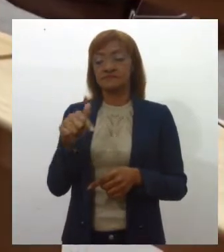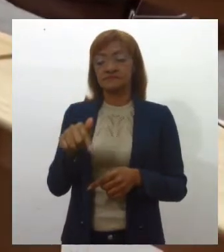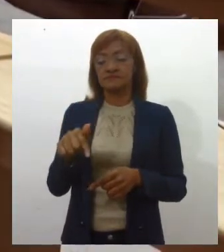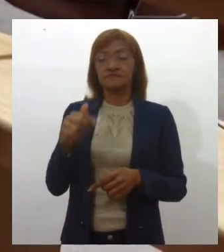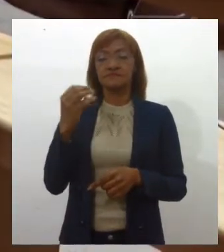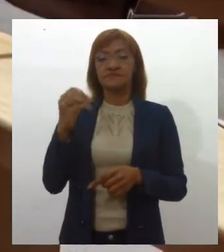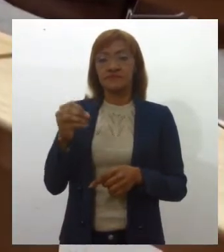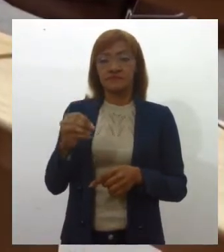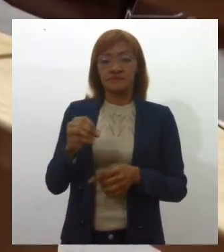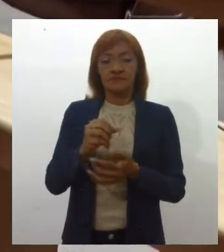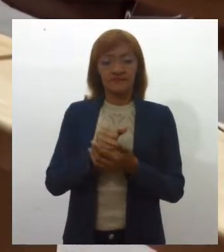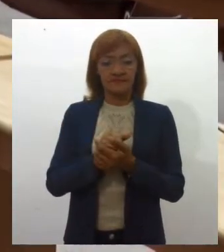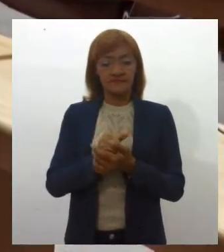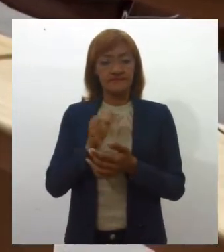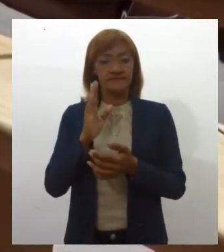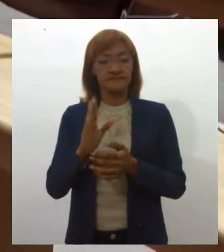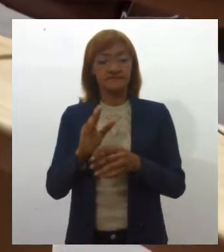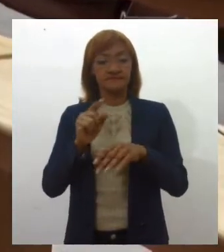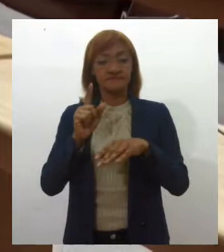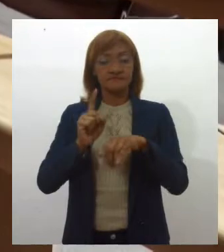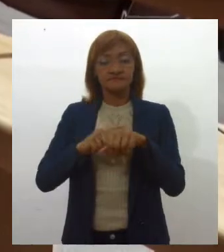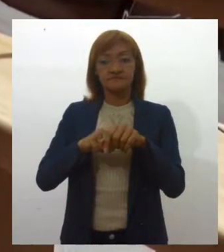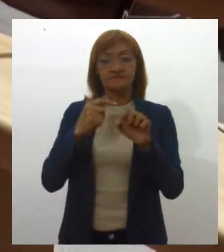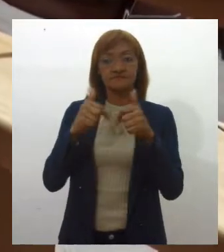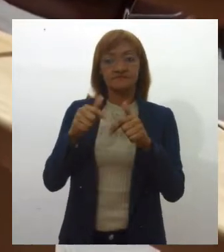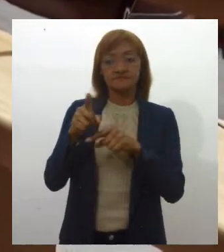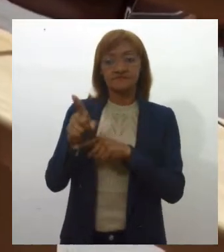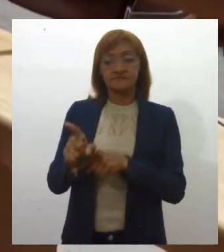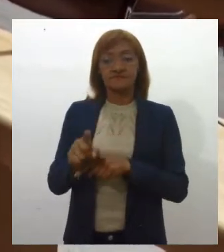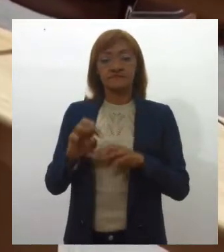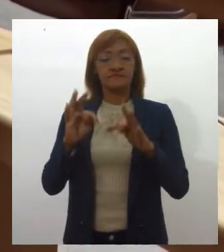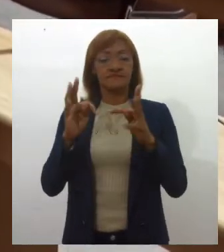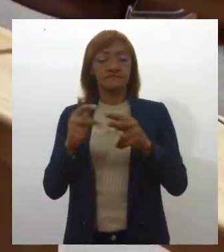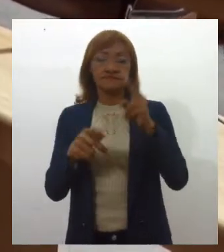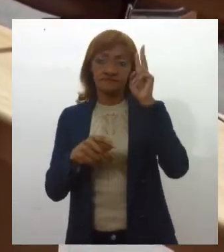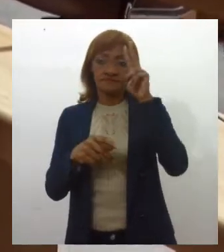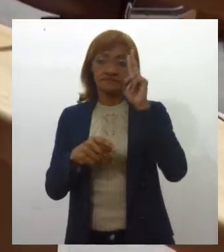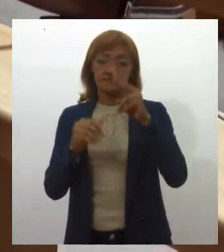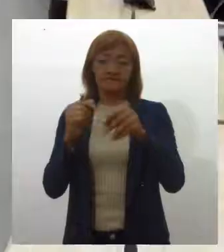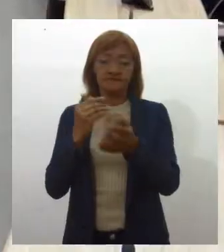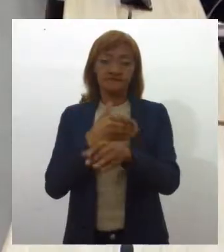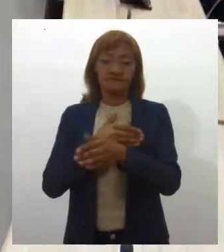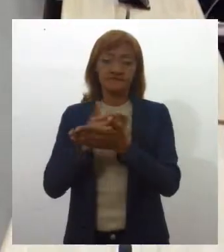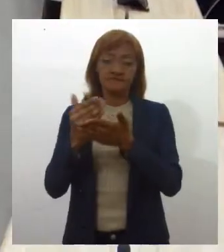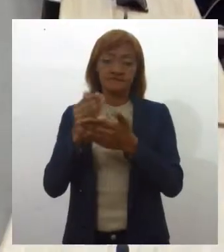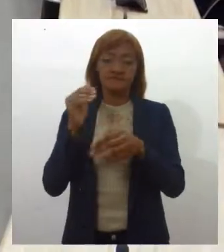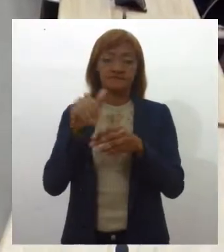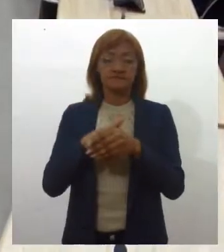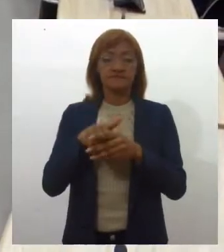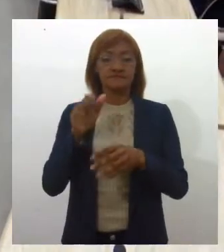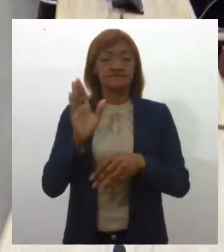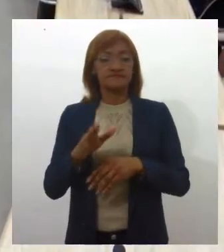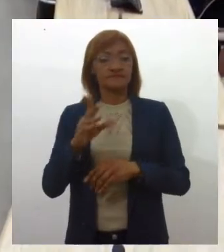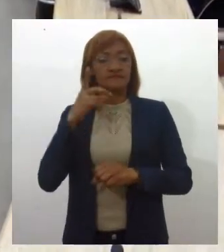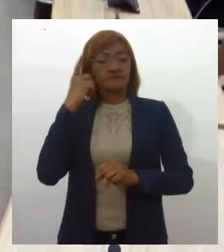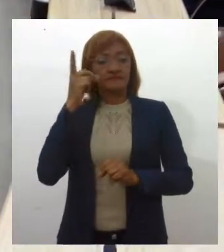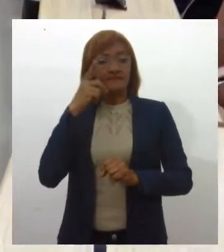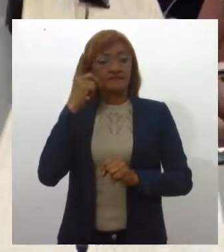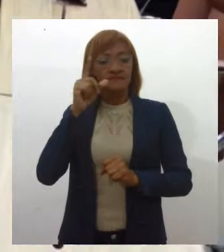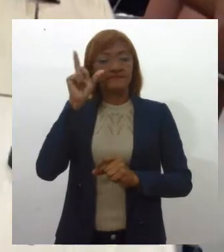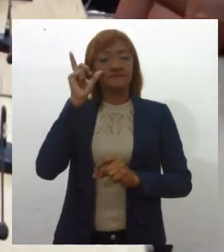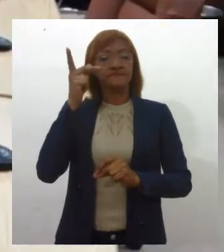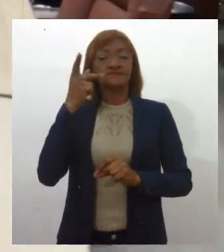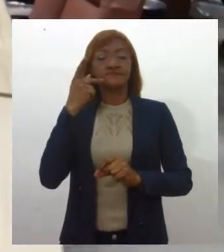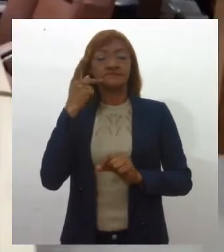de emitir notas falsas em um estabelecimento comercial, foi lembrado durante a votação. De autoria do presidente da Alesi, o deputado Luciano Bispo,